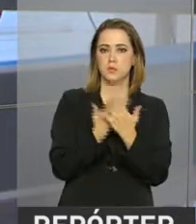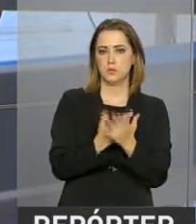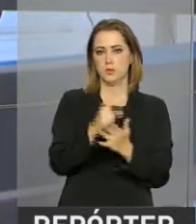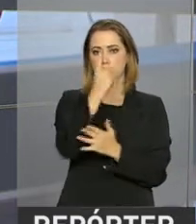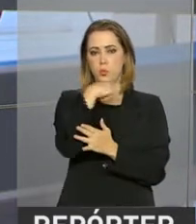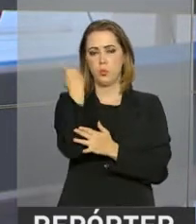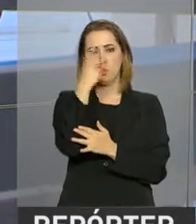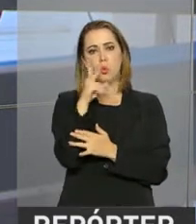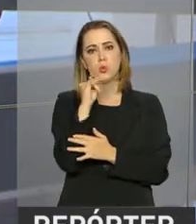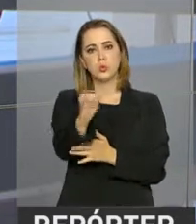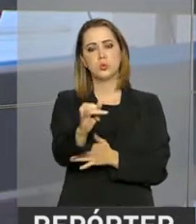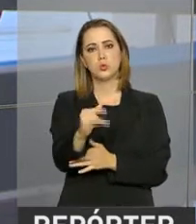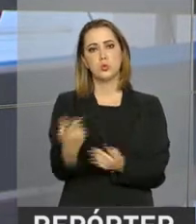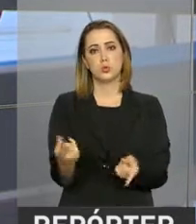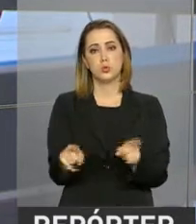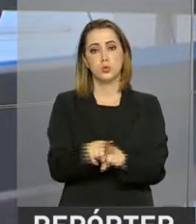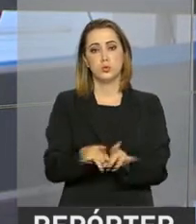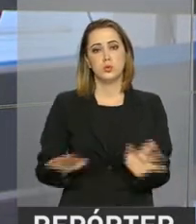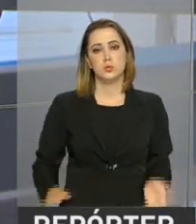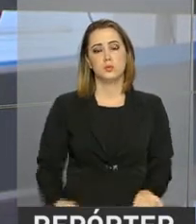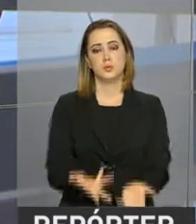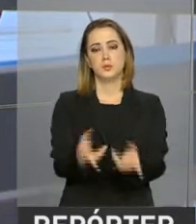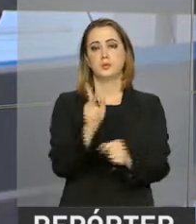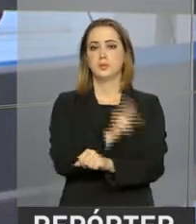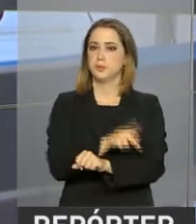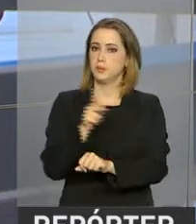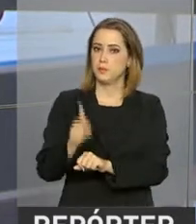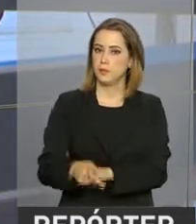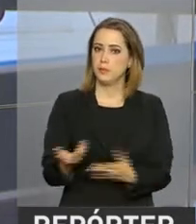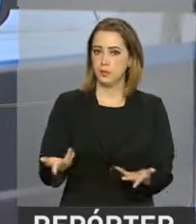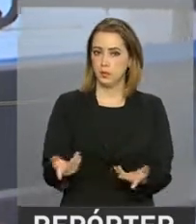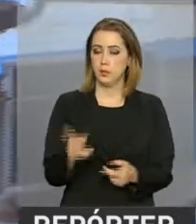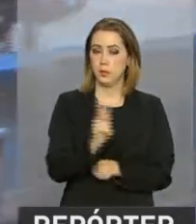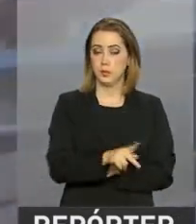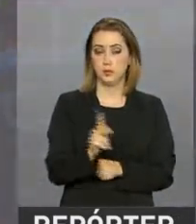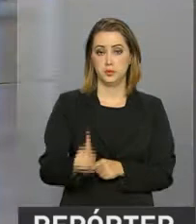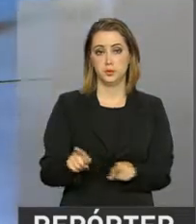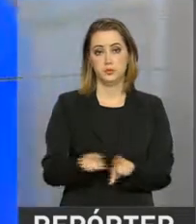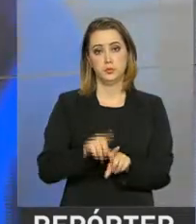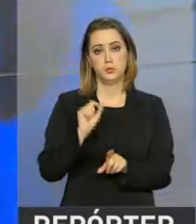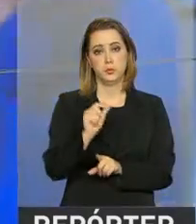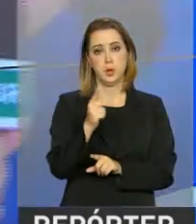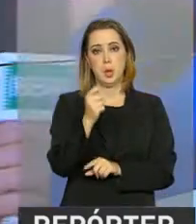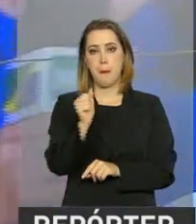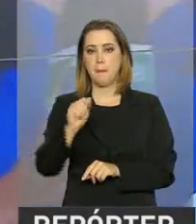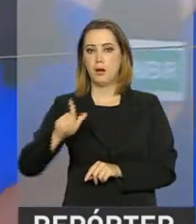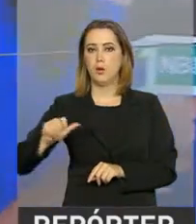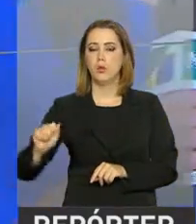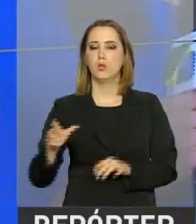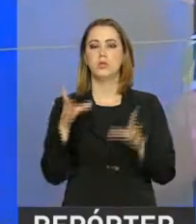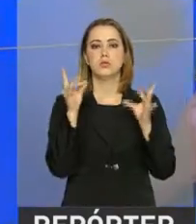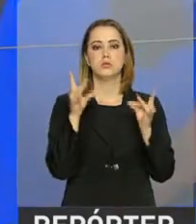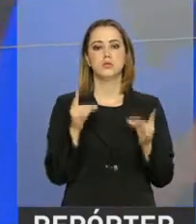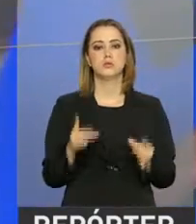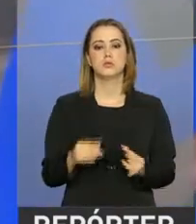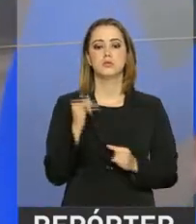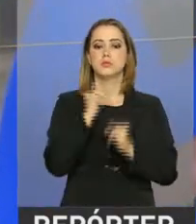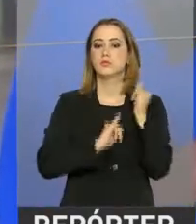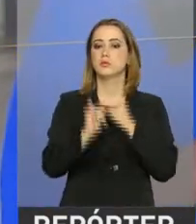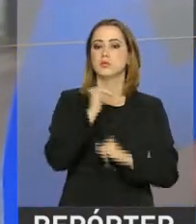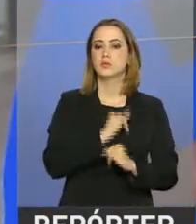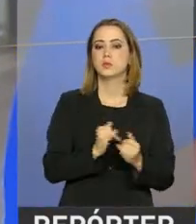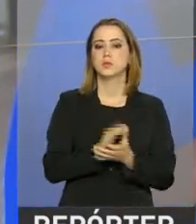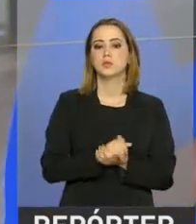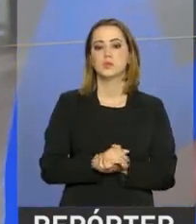e também fomentar a formação técnica ao vivo a repórter paola de outra têm as informações da noite